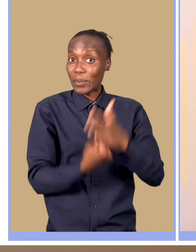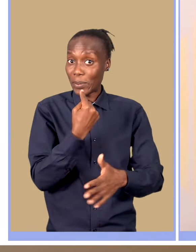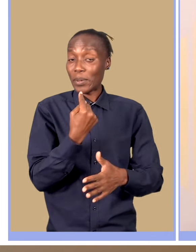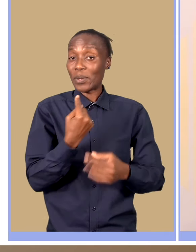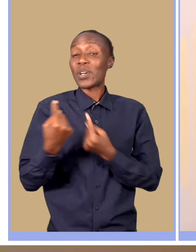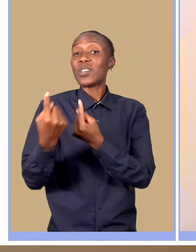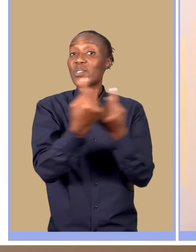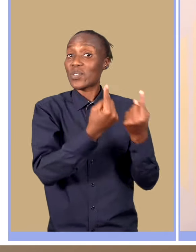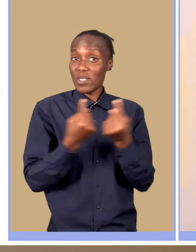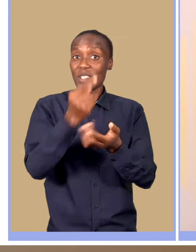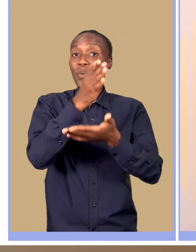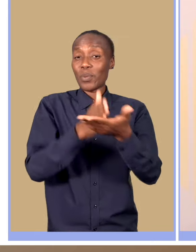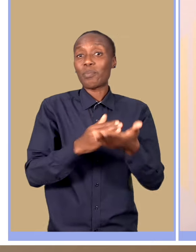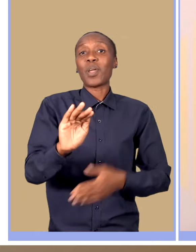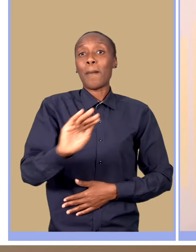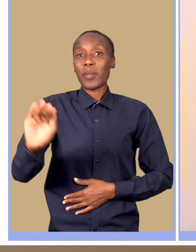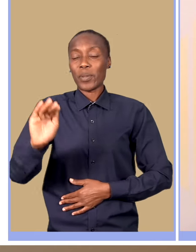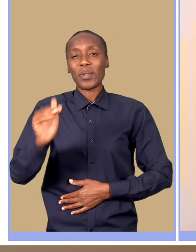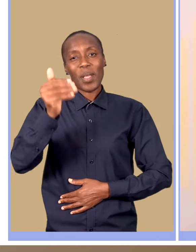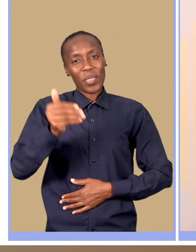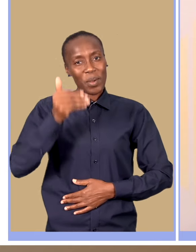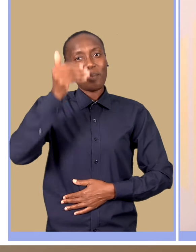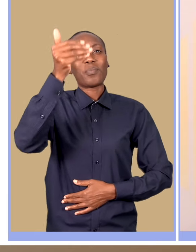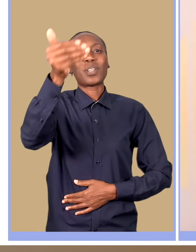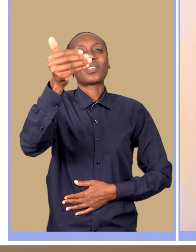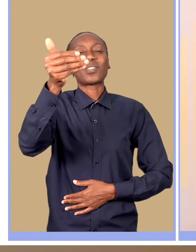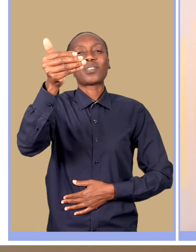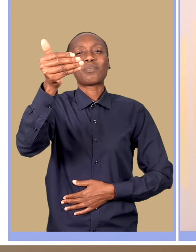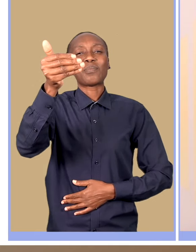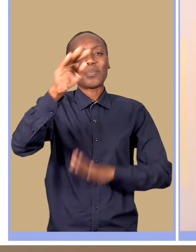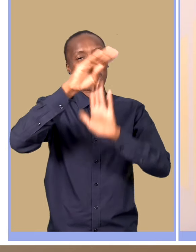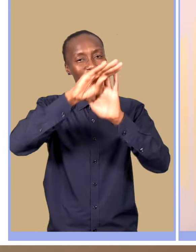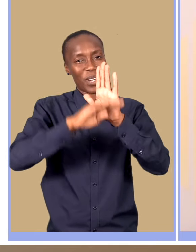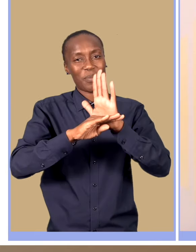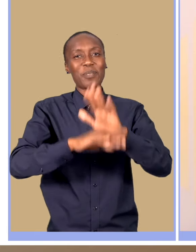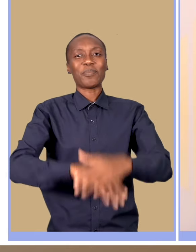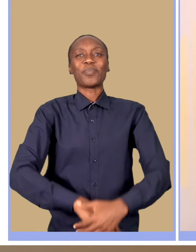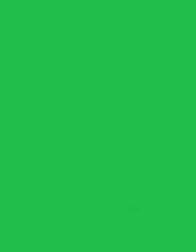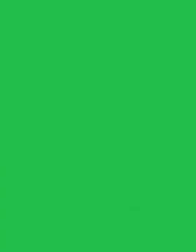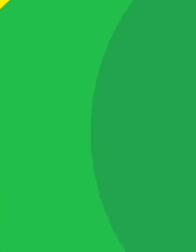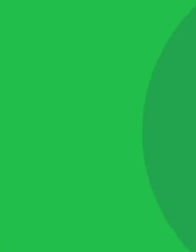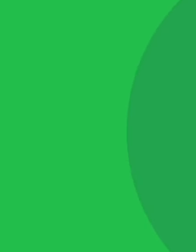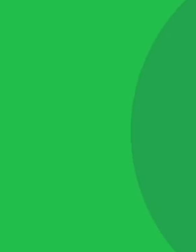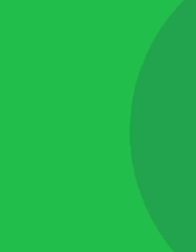a situação ambiental. Até o próximo podcast.